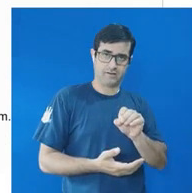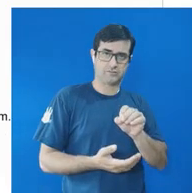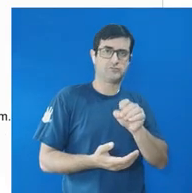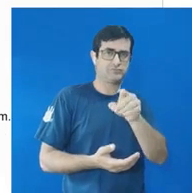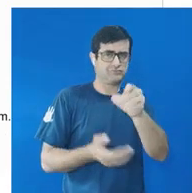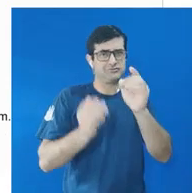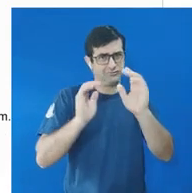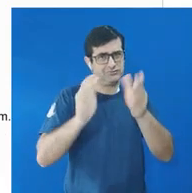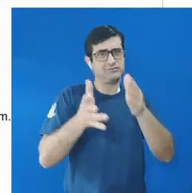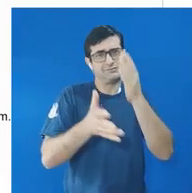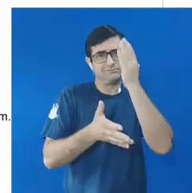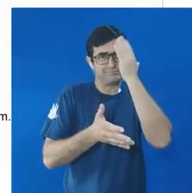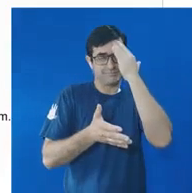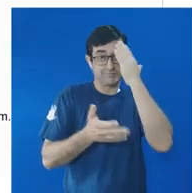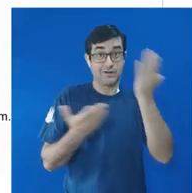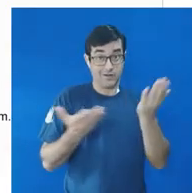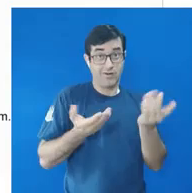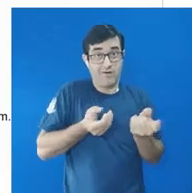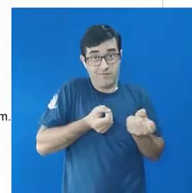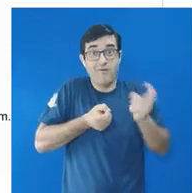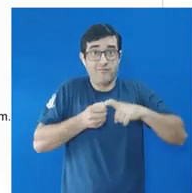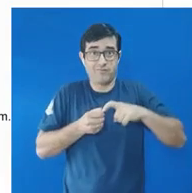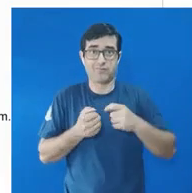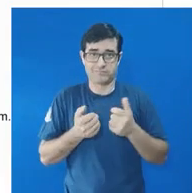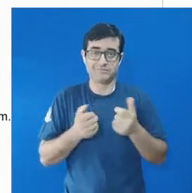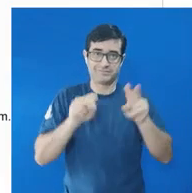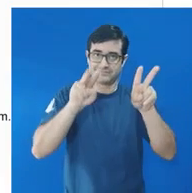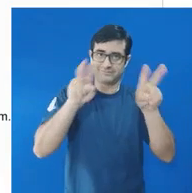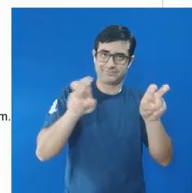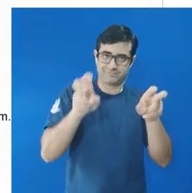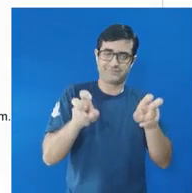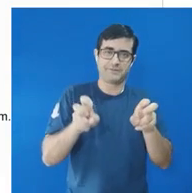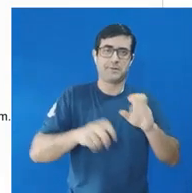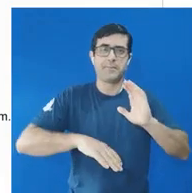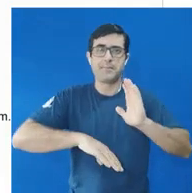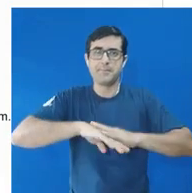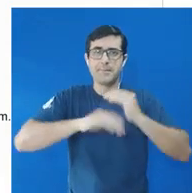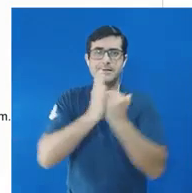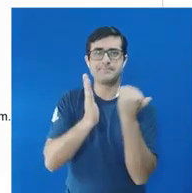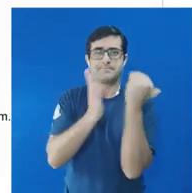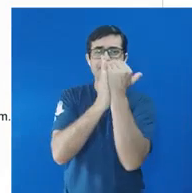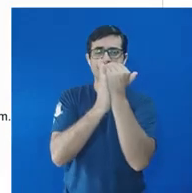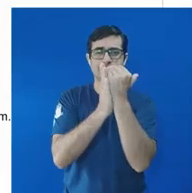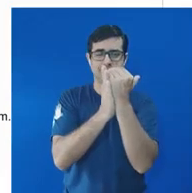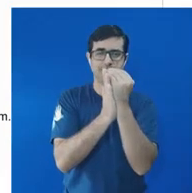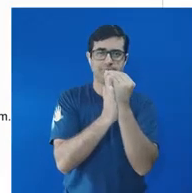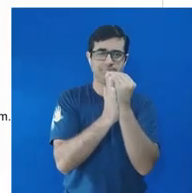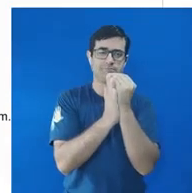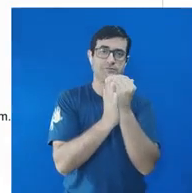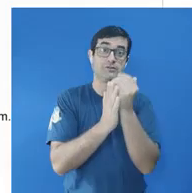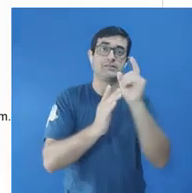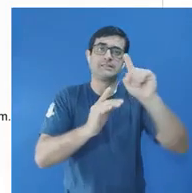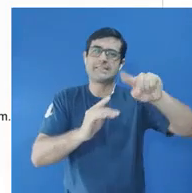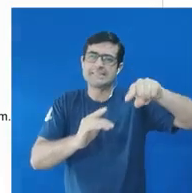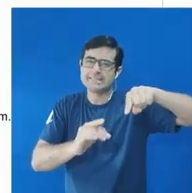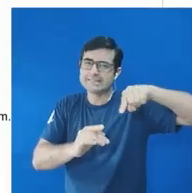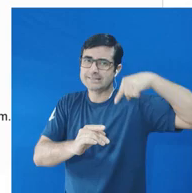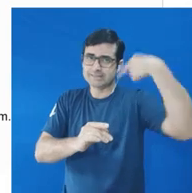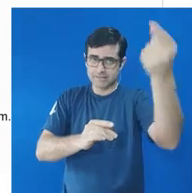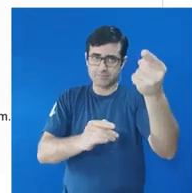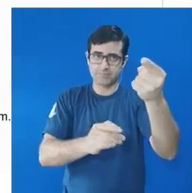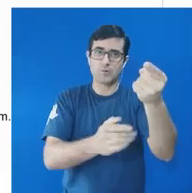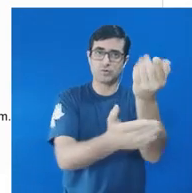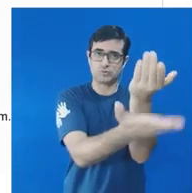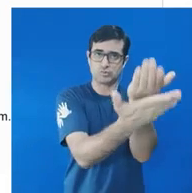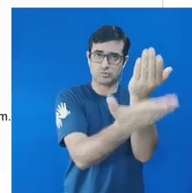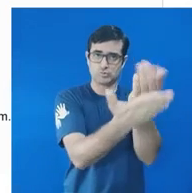agora a gente vai voltar a retomar ela, mas vamos falar mais precisamente dela no último módulo, que